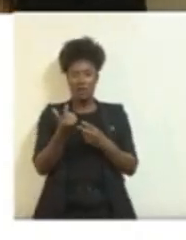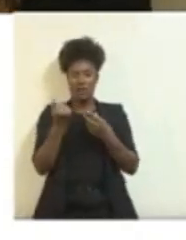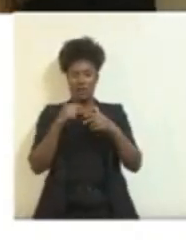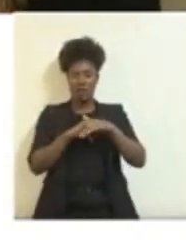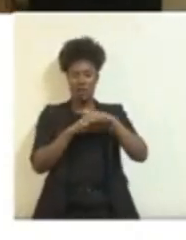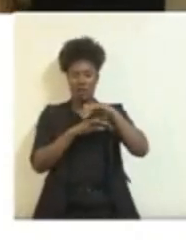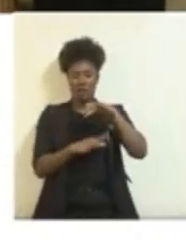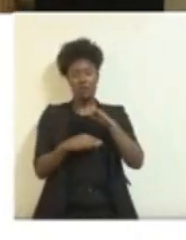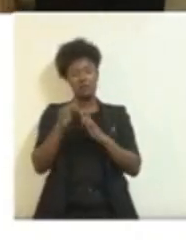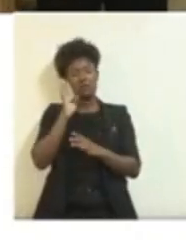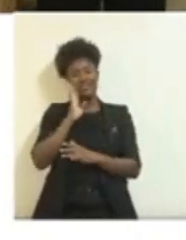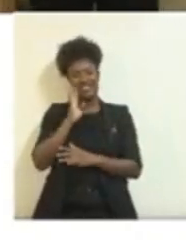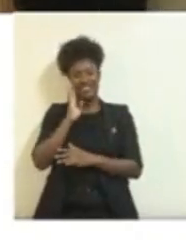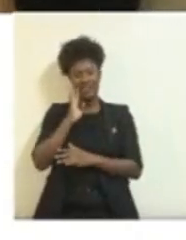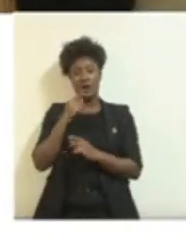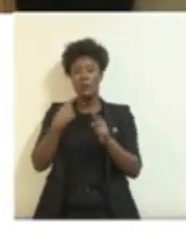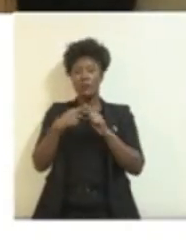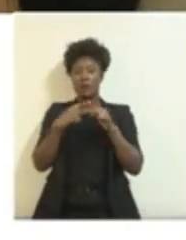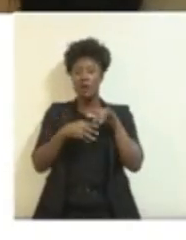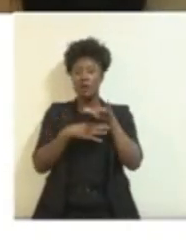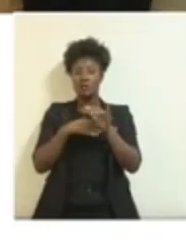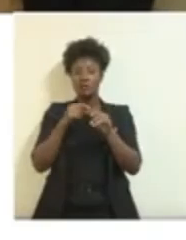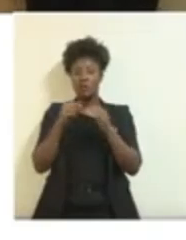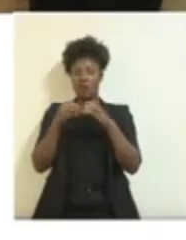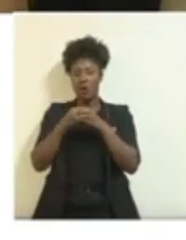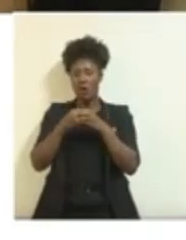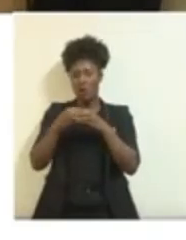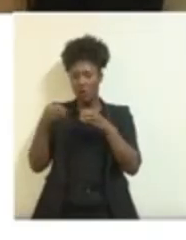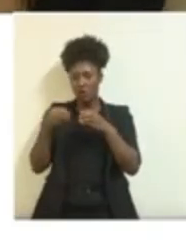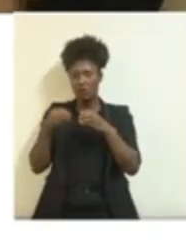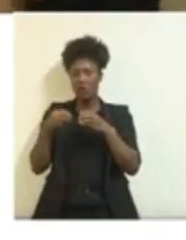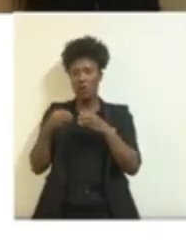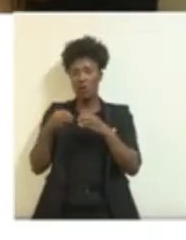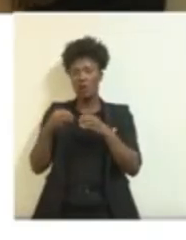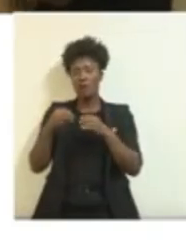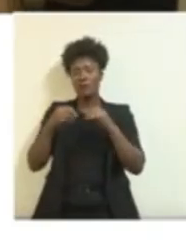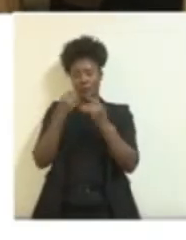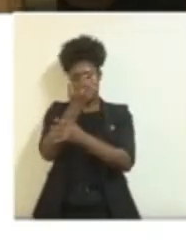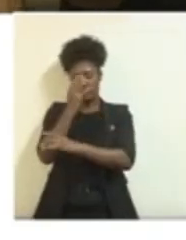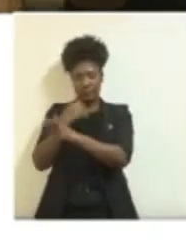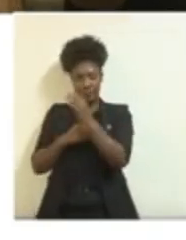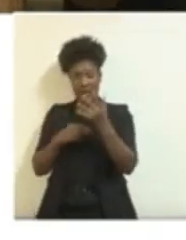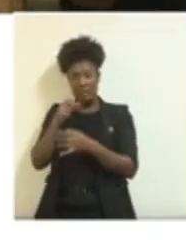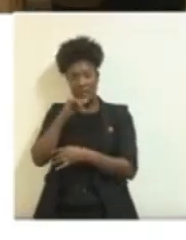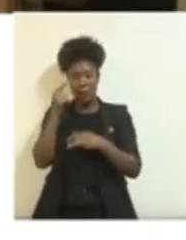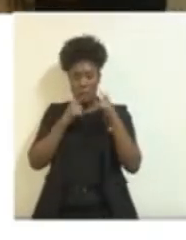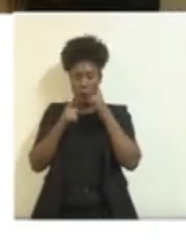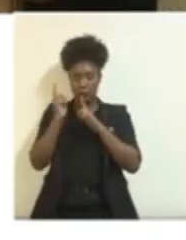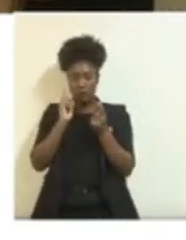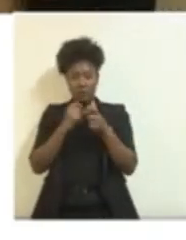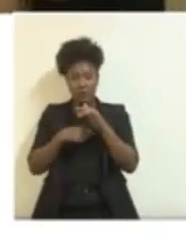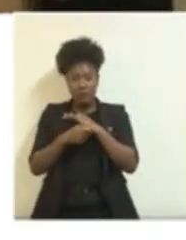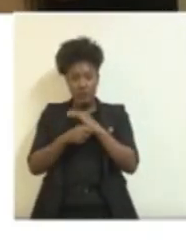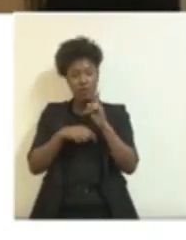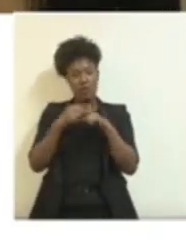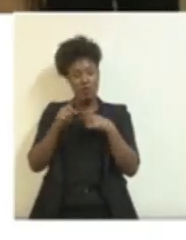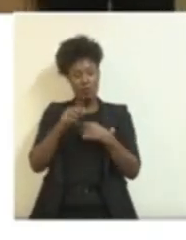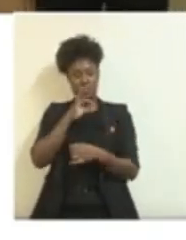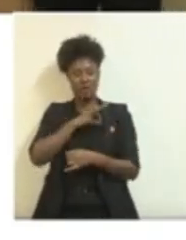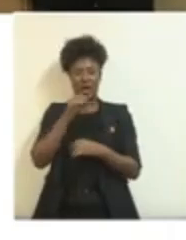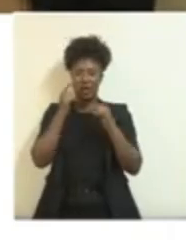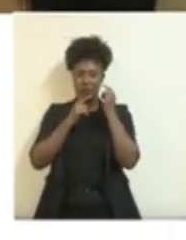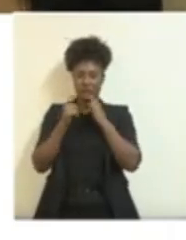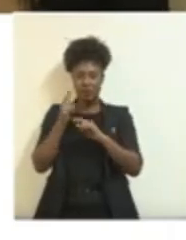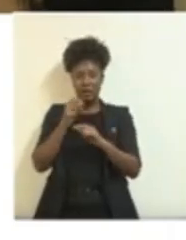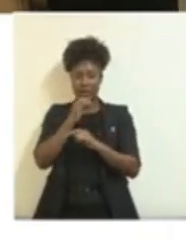vai incentivar a cota de reserva ambiental. Quem preservou vai poder ter uma renda pelo fato de quem